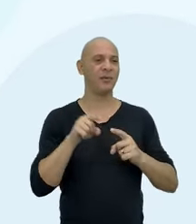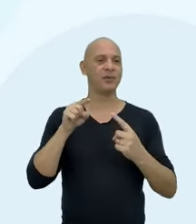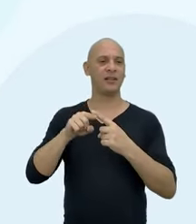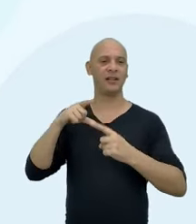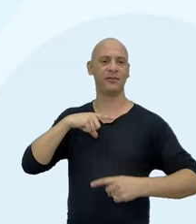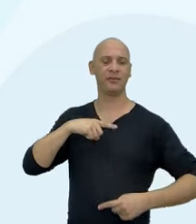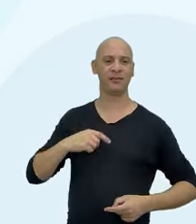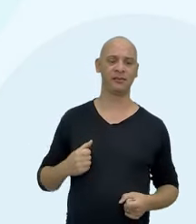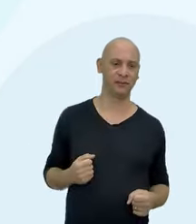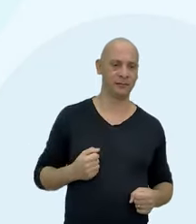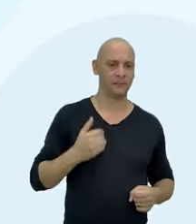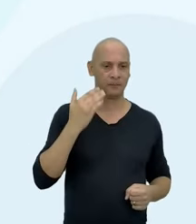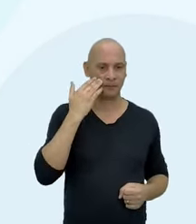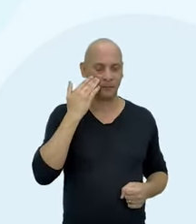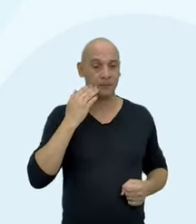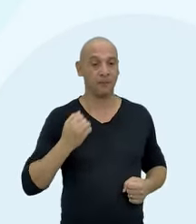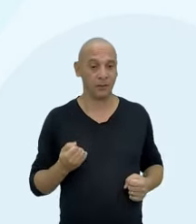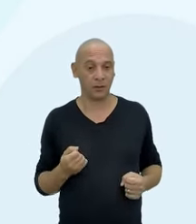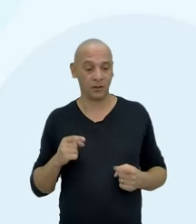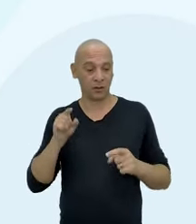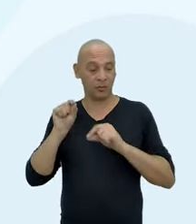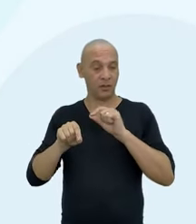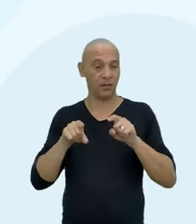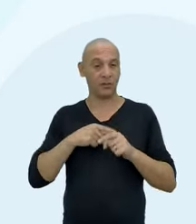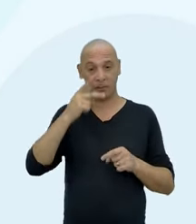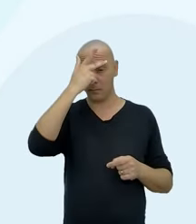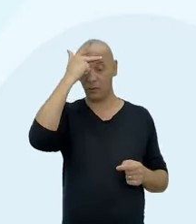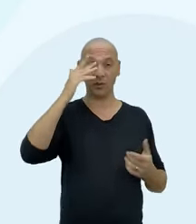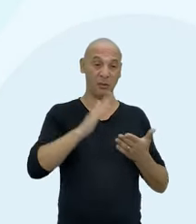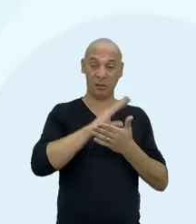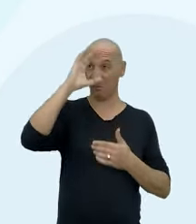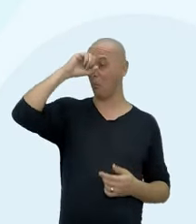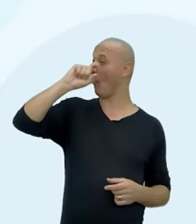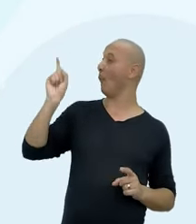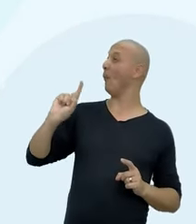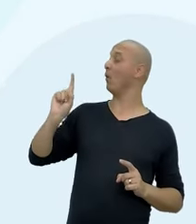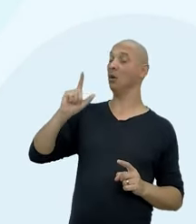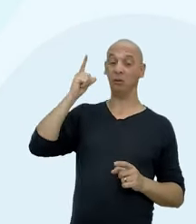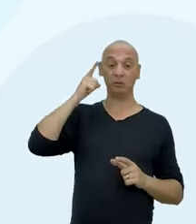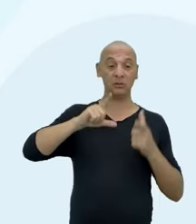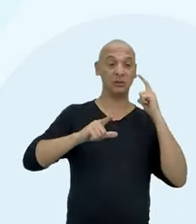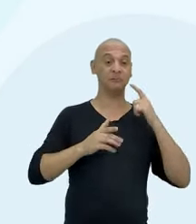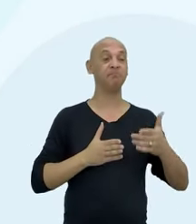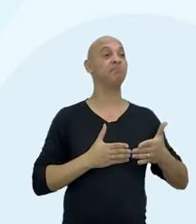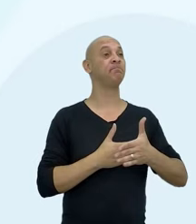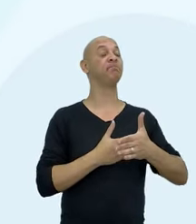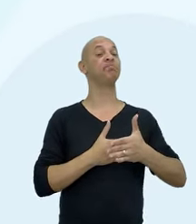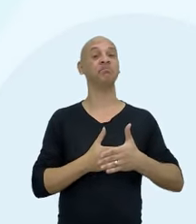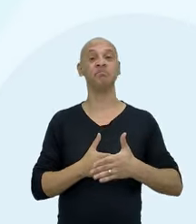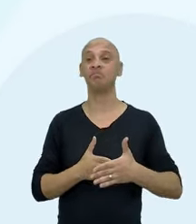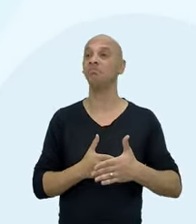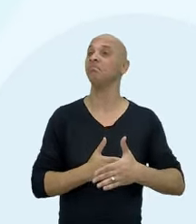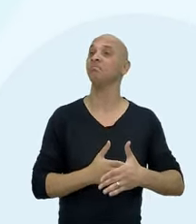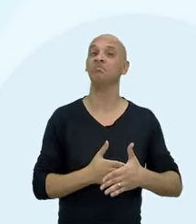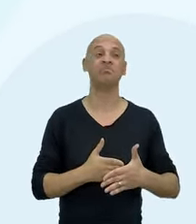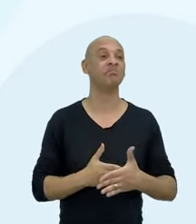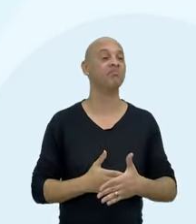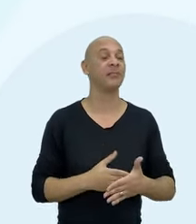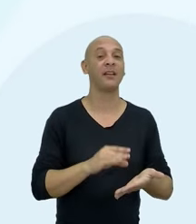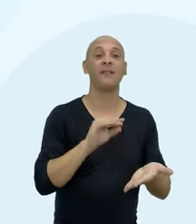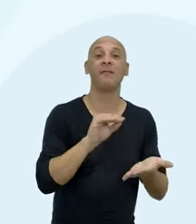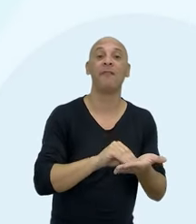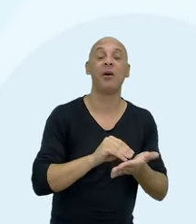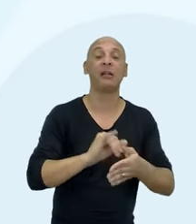estimular veu destruindo aquele Tabu que algumas pessoas não aprendem obstáculo que existiram ausência de